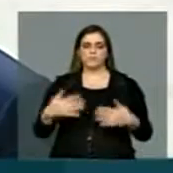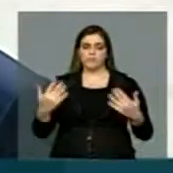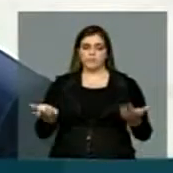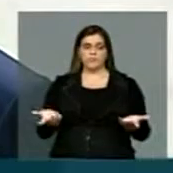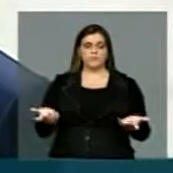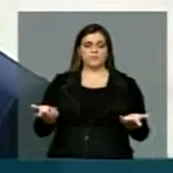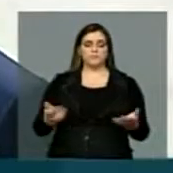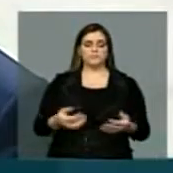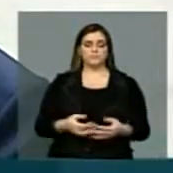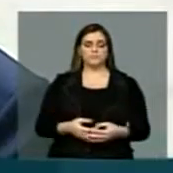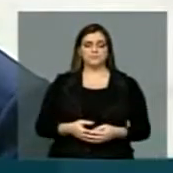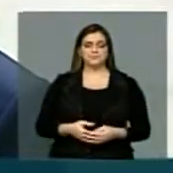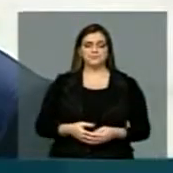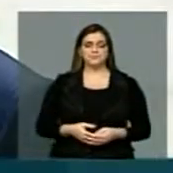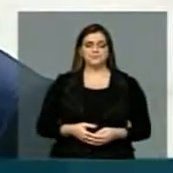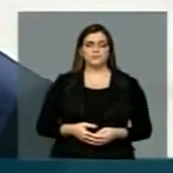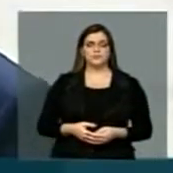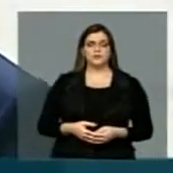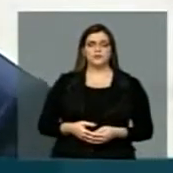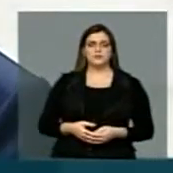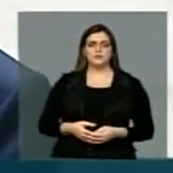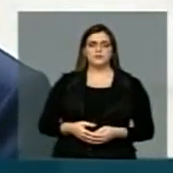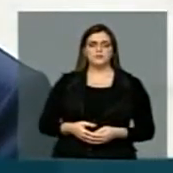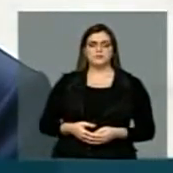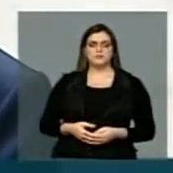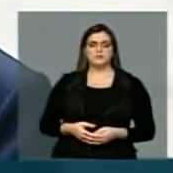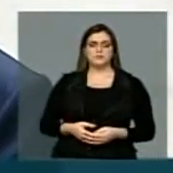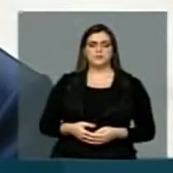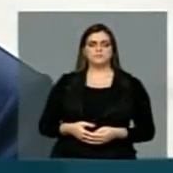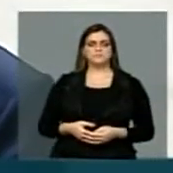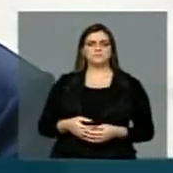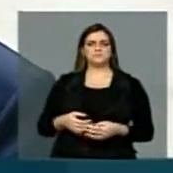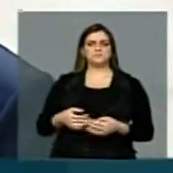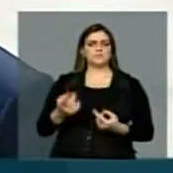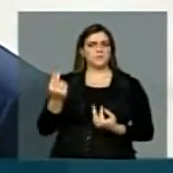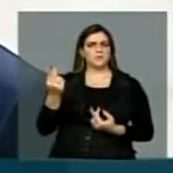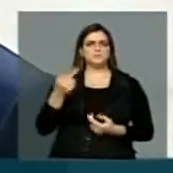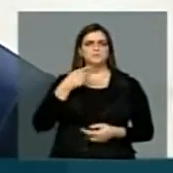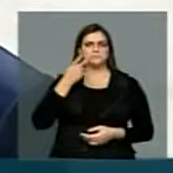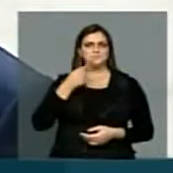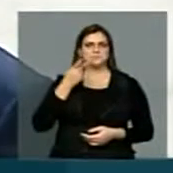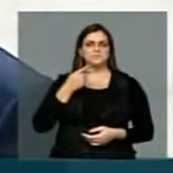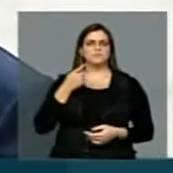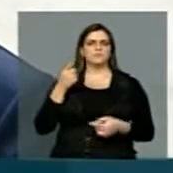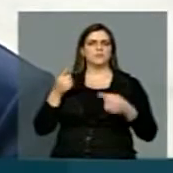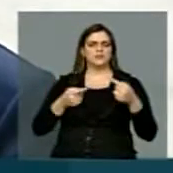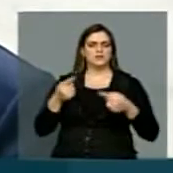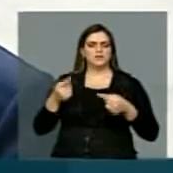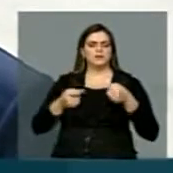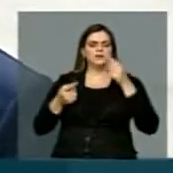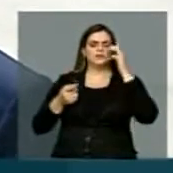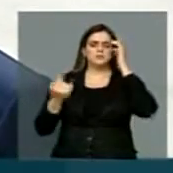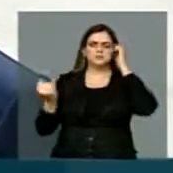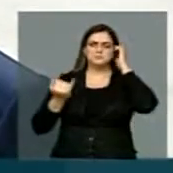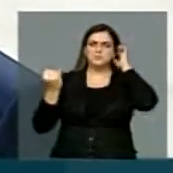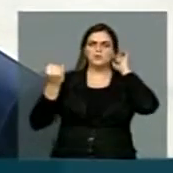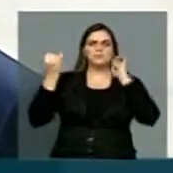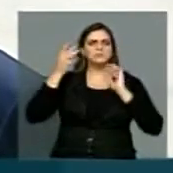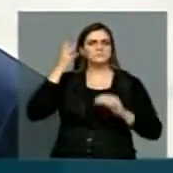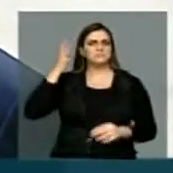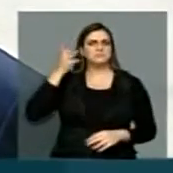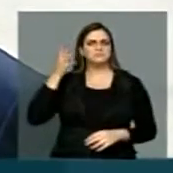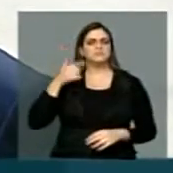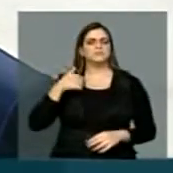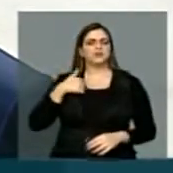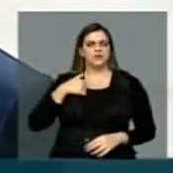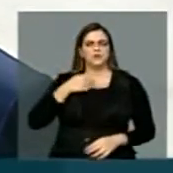Portanto, trazido, portanto, a colação por Vossa Excelência no debate de uma matéria de tamanha relevância, eu